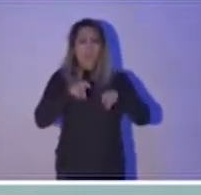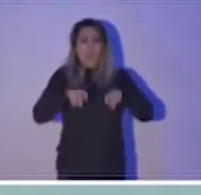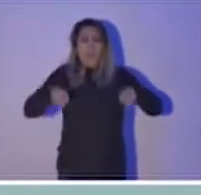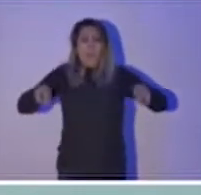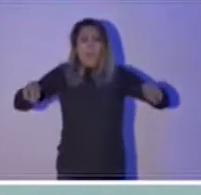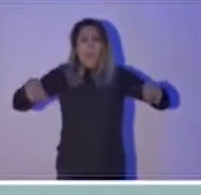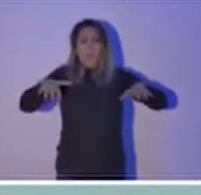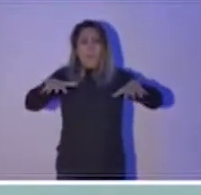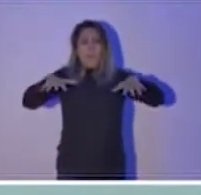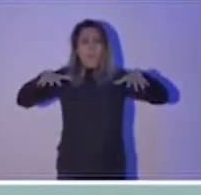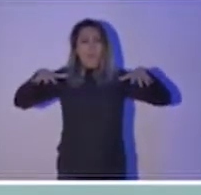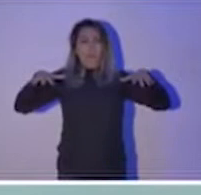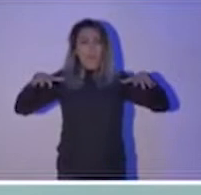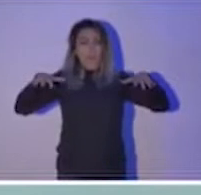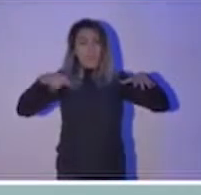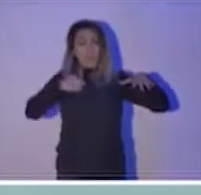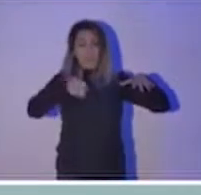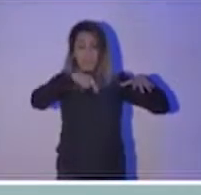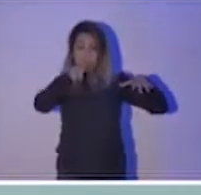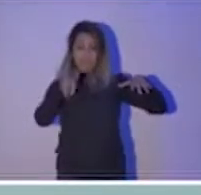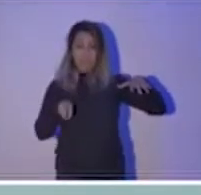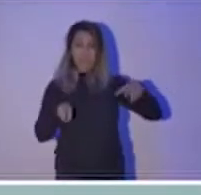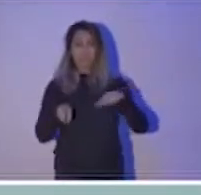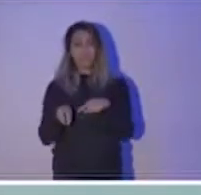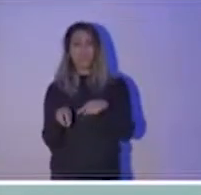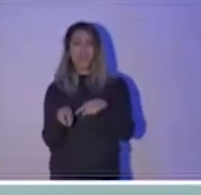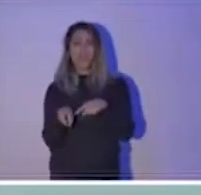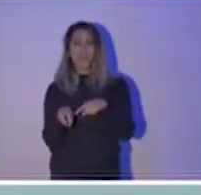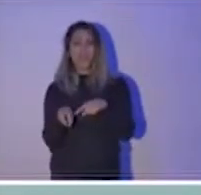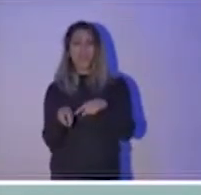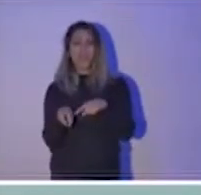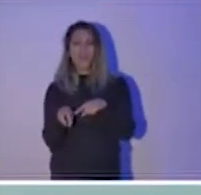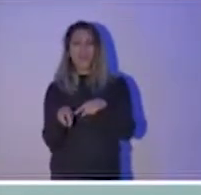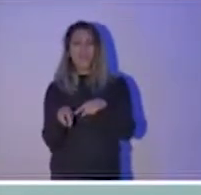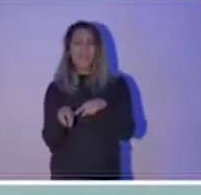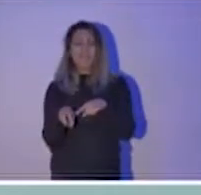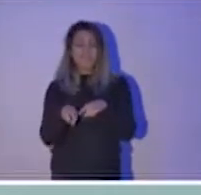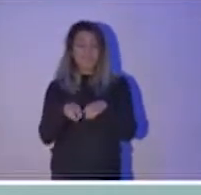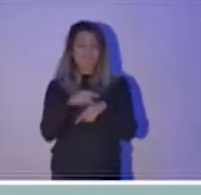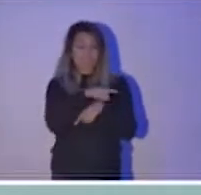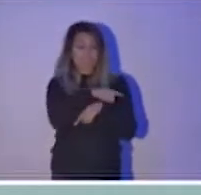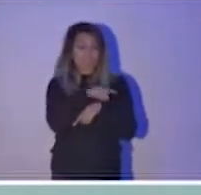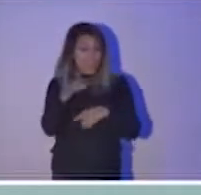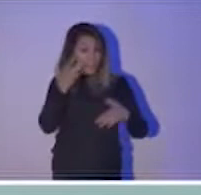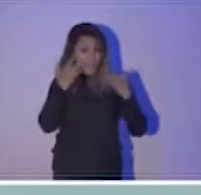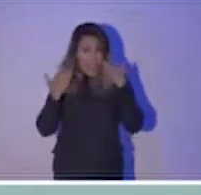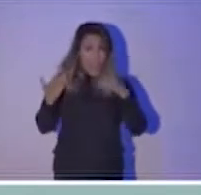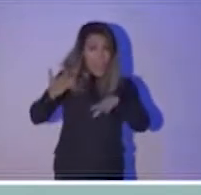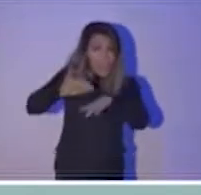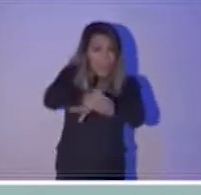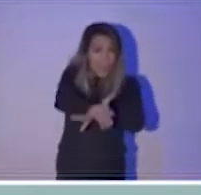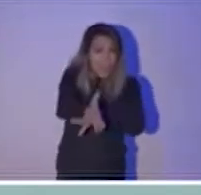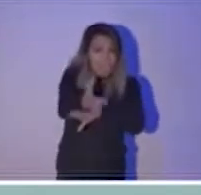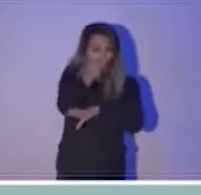estar aqui hoje. Né? Talvez, certamente, muito do que eu sou por causa da